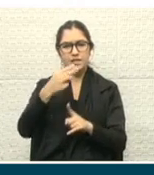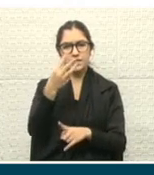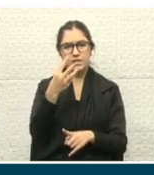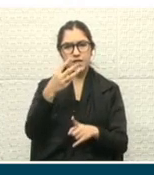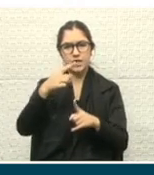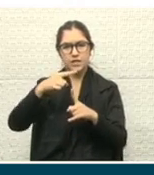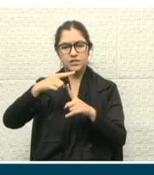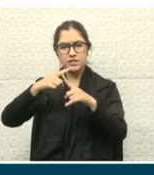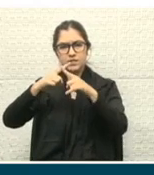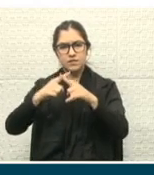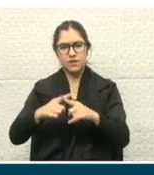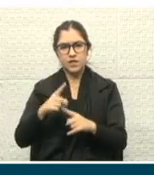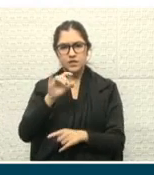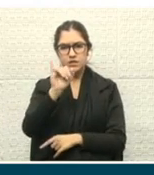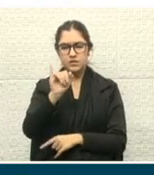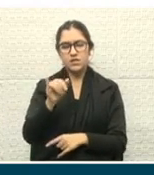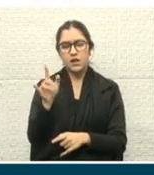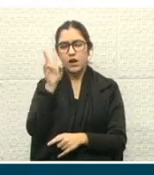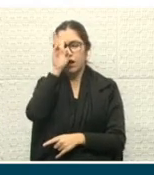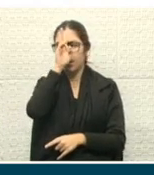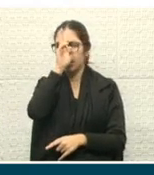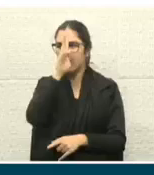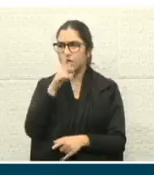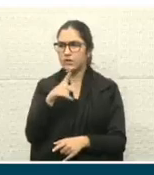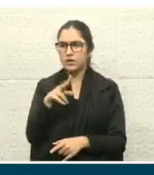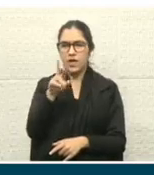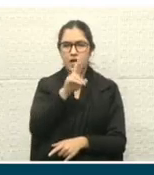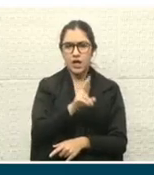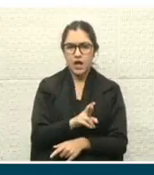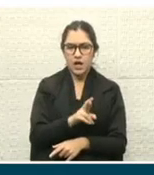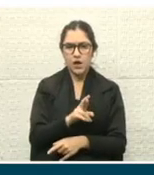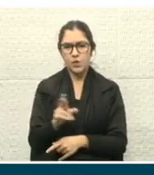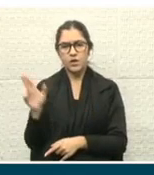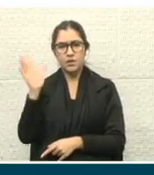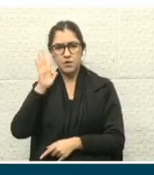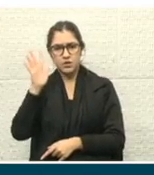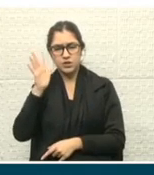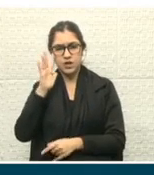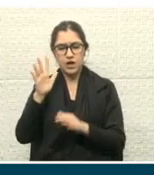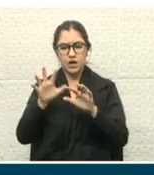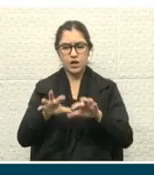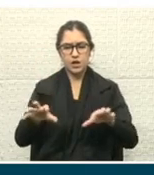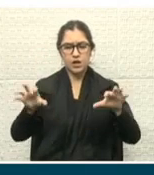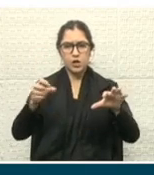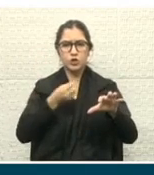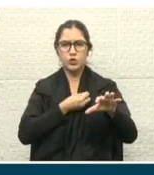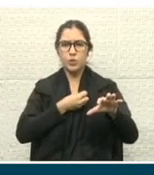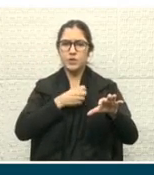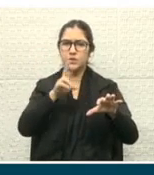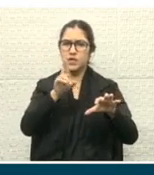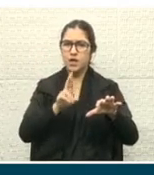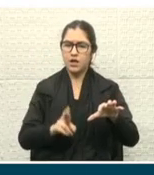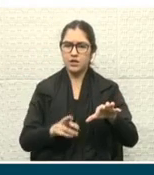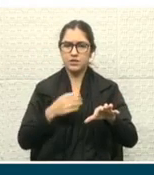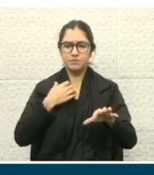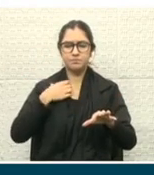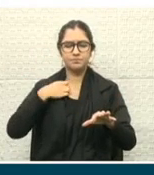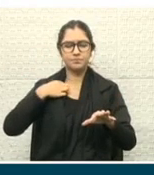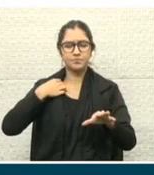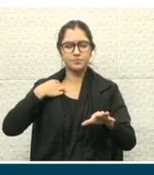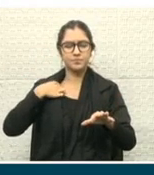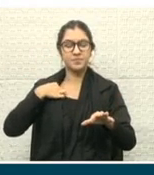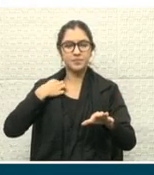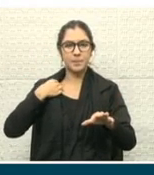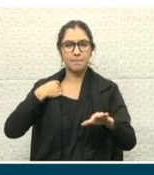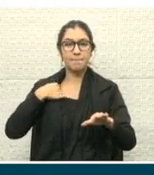3 vezes i. Então, lembrando, a parte real e a parte imaginária são números reais. Só que